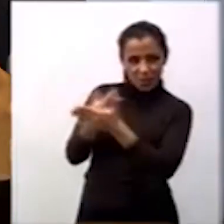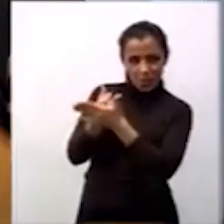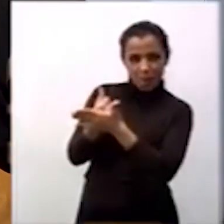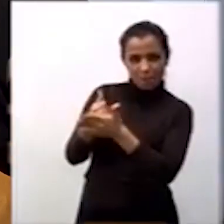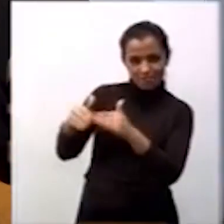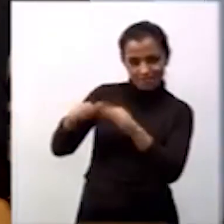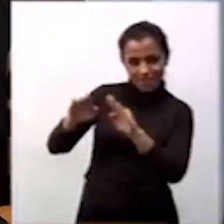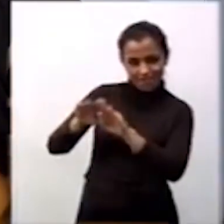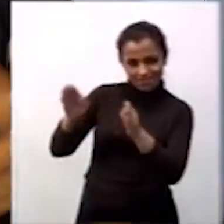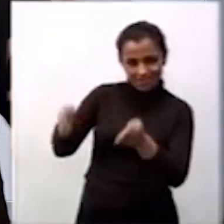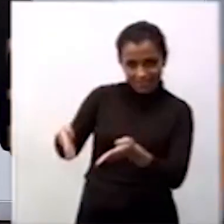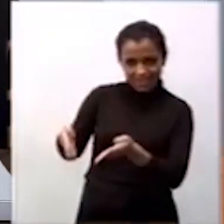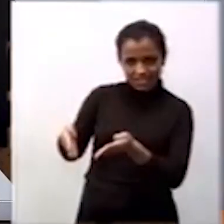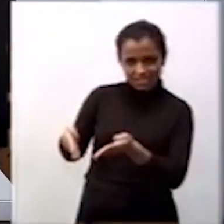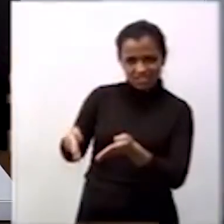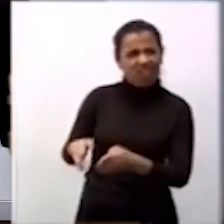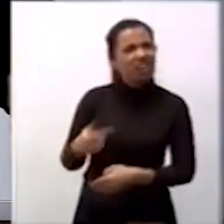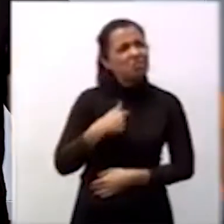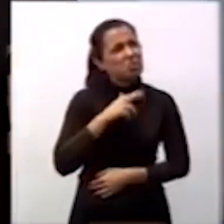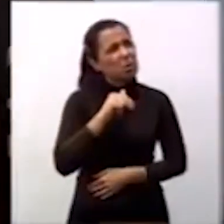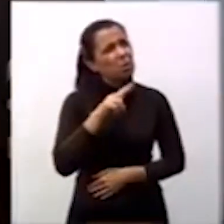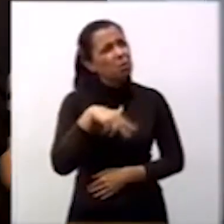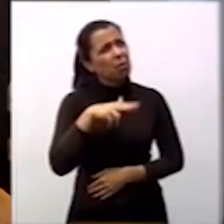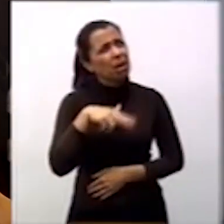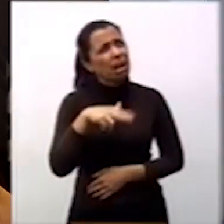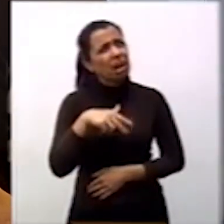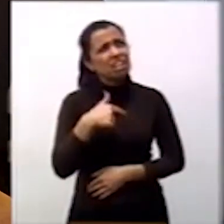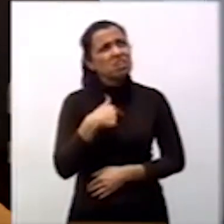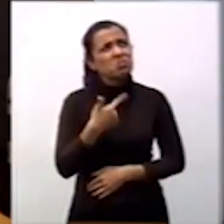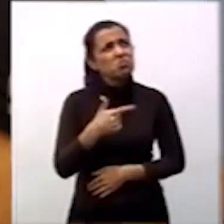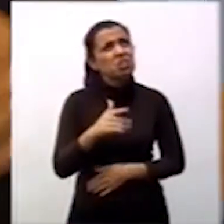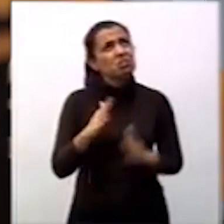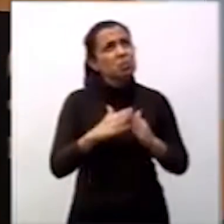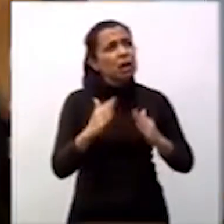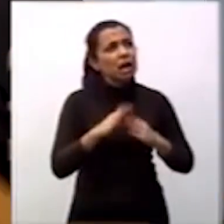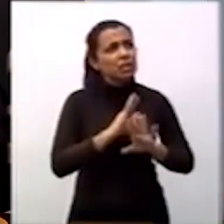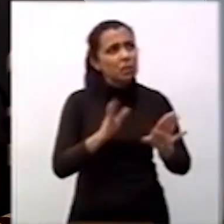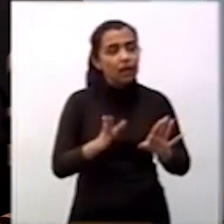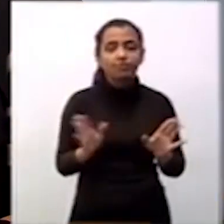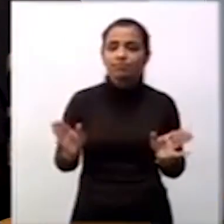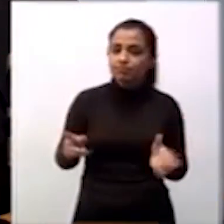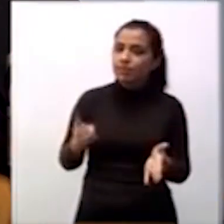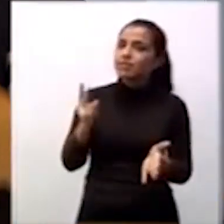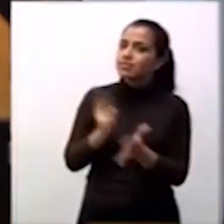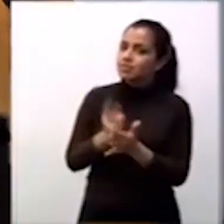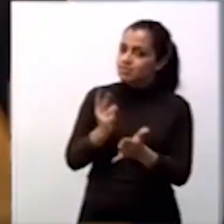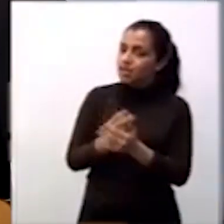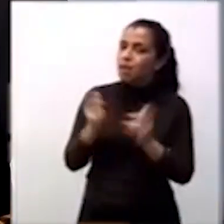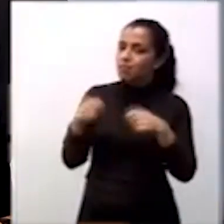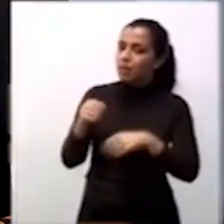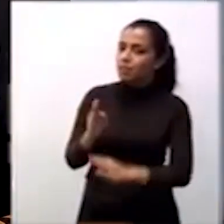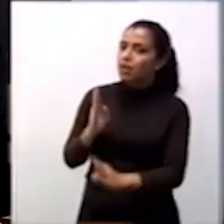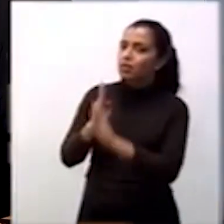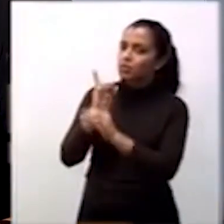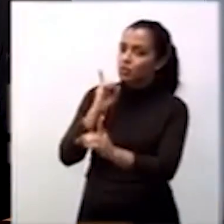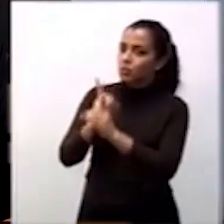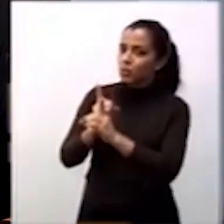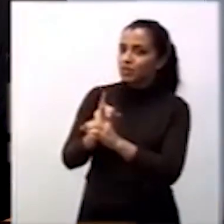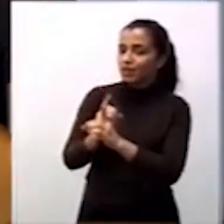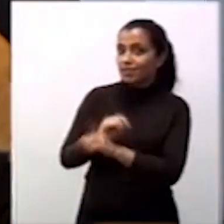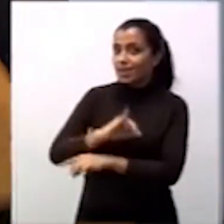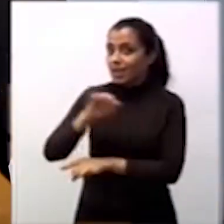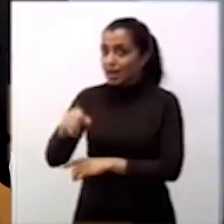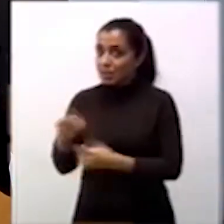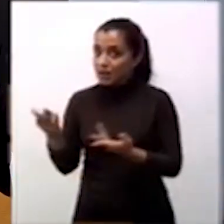a pena ler. Ah, mas os aparelhos de casa eu nem tenho mais manual de instrução. Você sempre vai encontrar, é uma das grandes vantagens hoje da